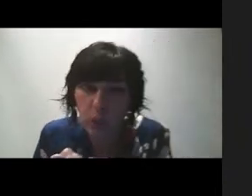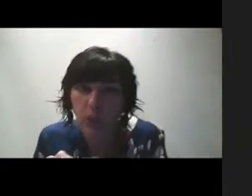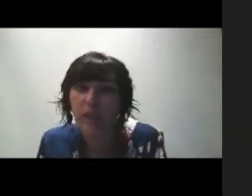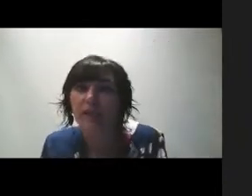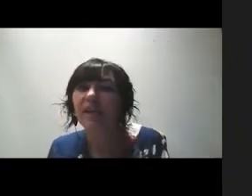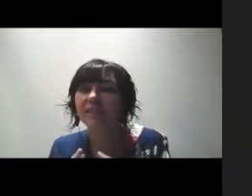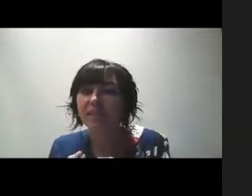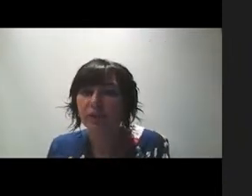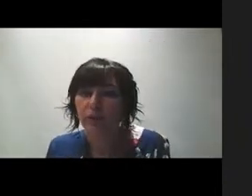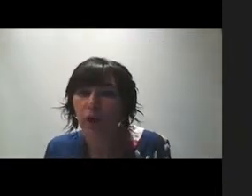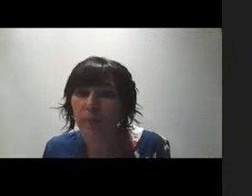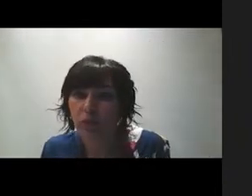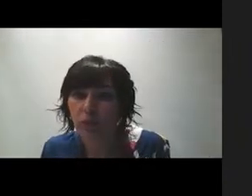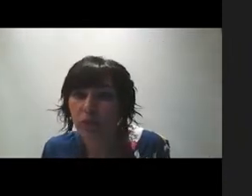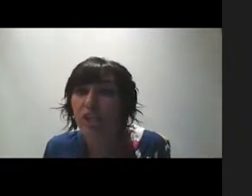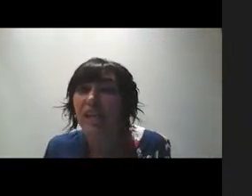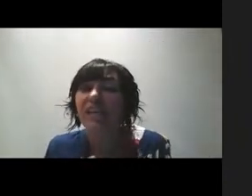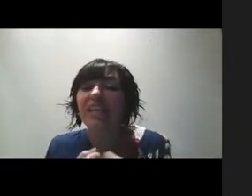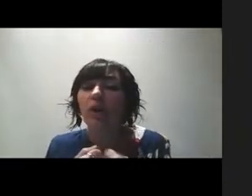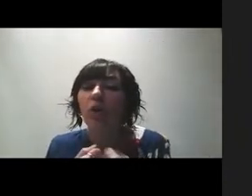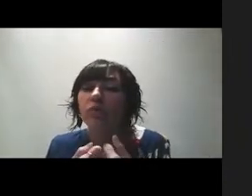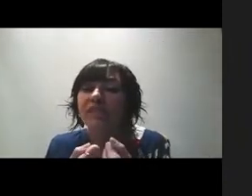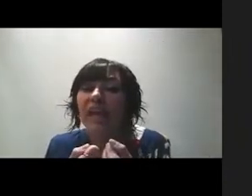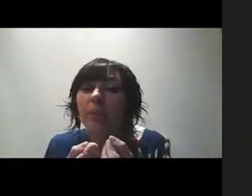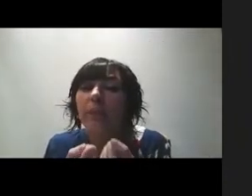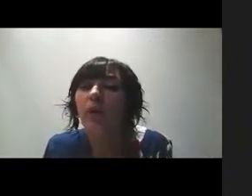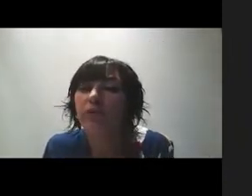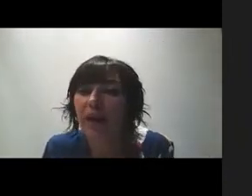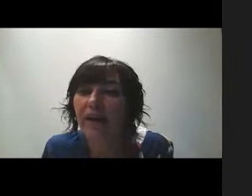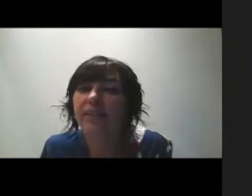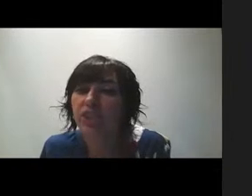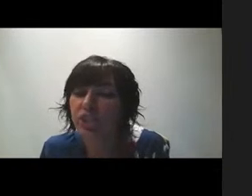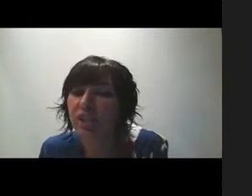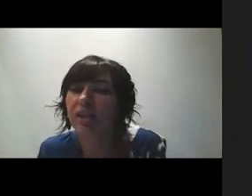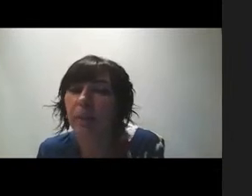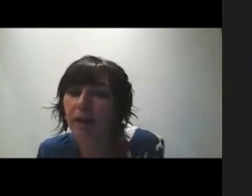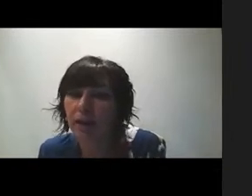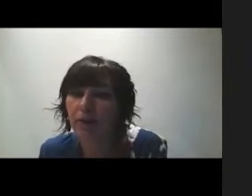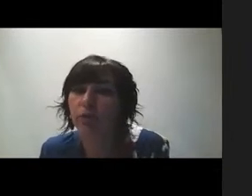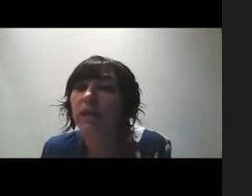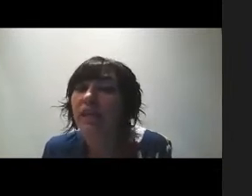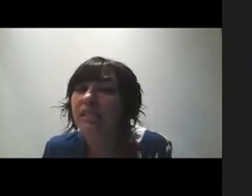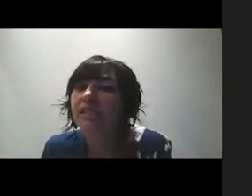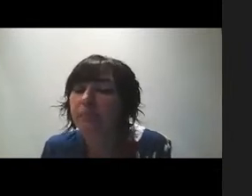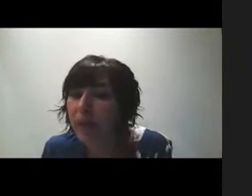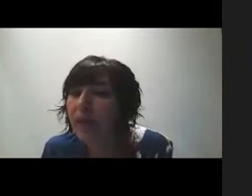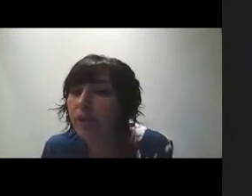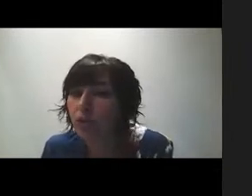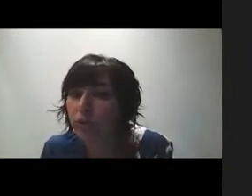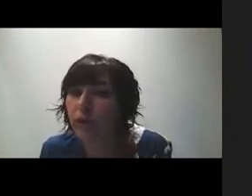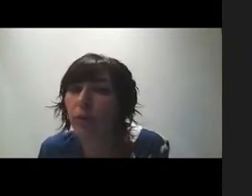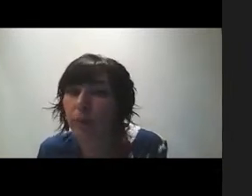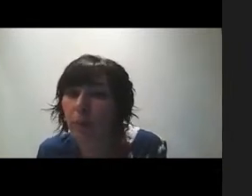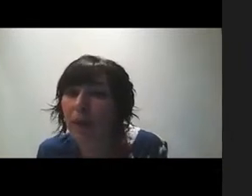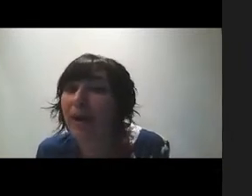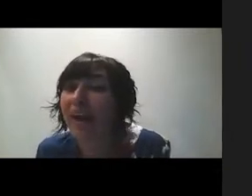munido dessas informações e consegue provar que a gente está trabalhando para resolver um problema